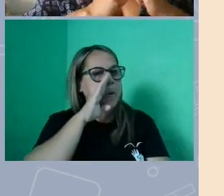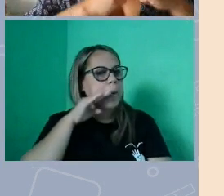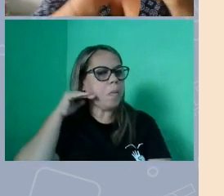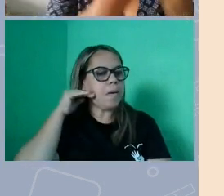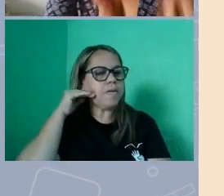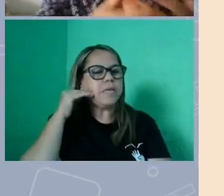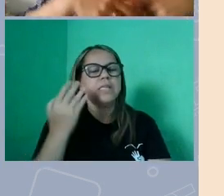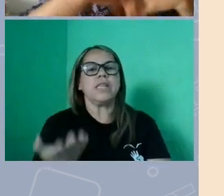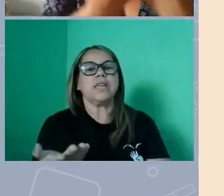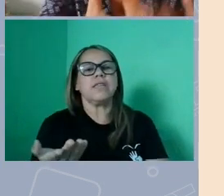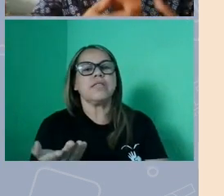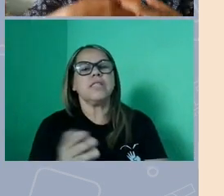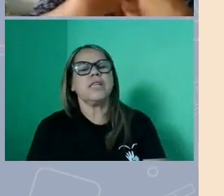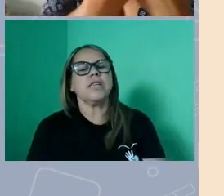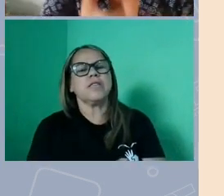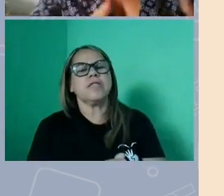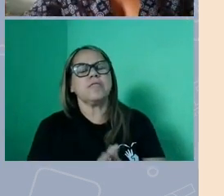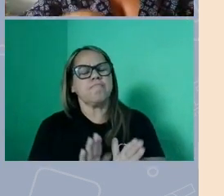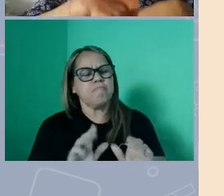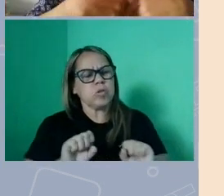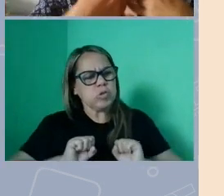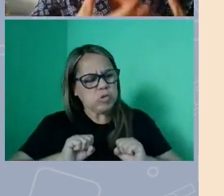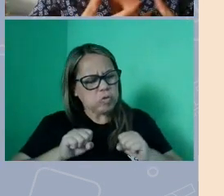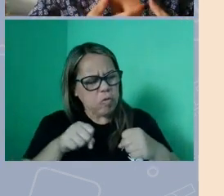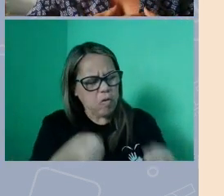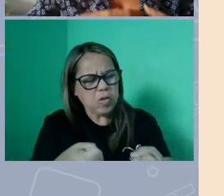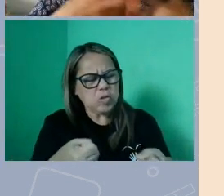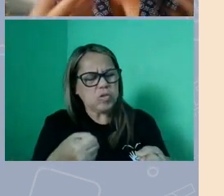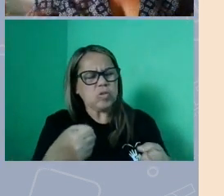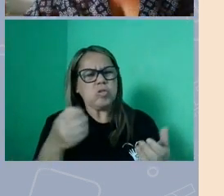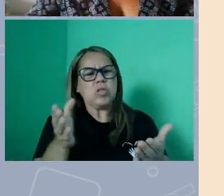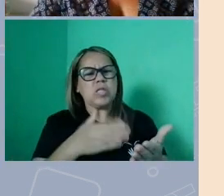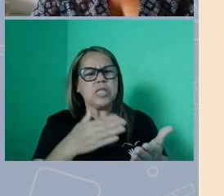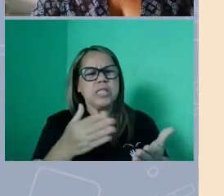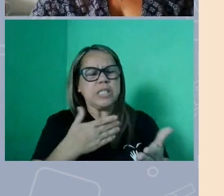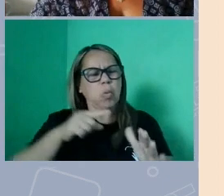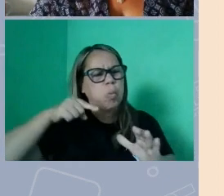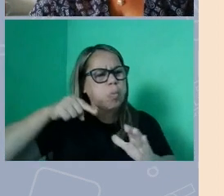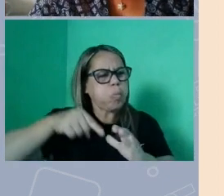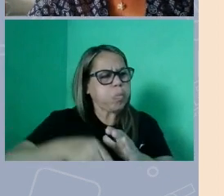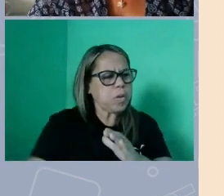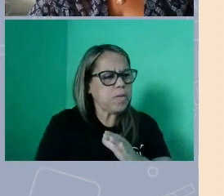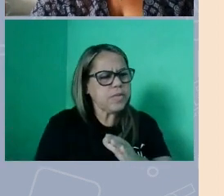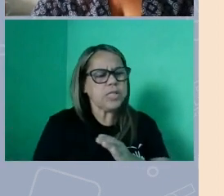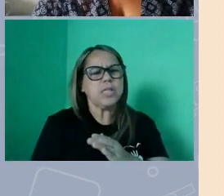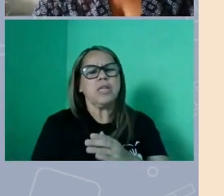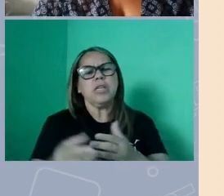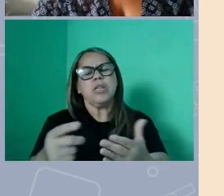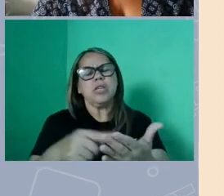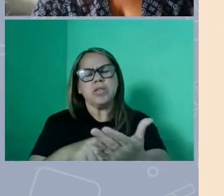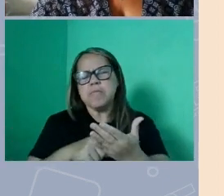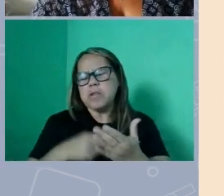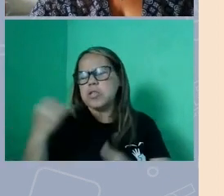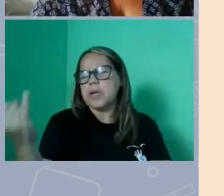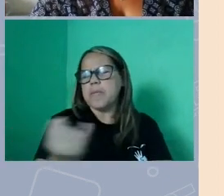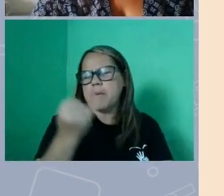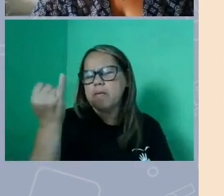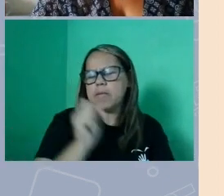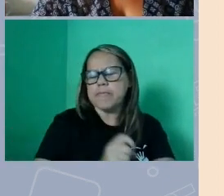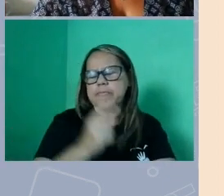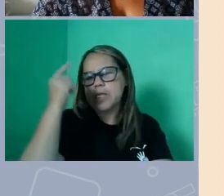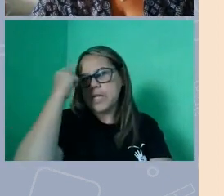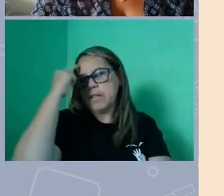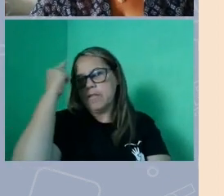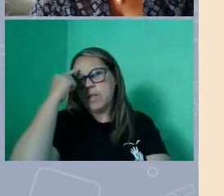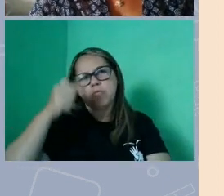que se debruçou se dedicou e sua obra aprofunda e traz pra gente importantes reflexões sobre a questão da luta de